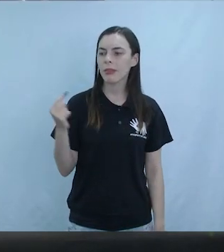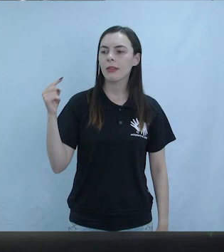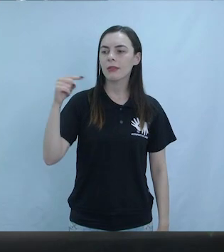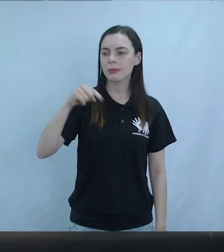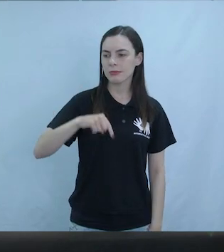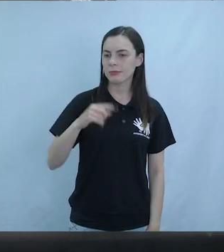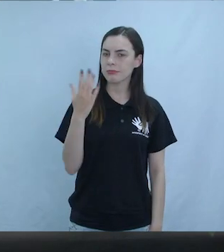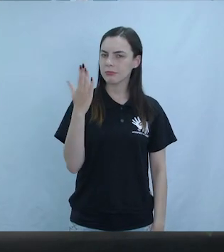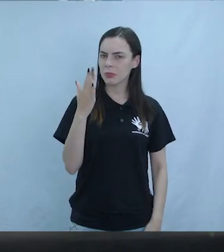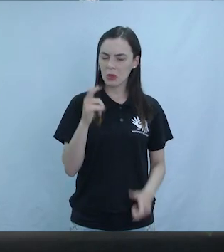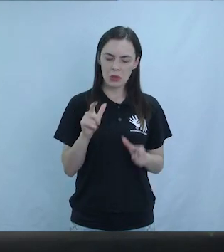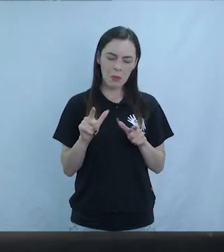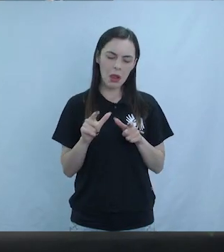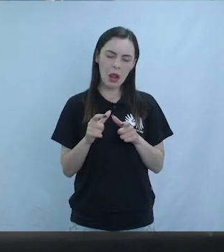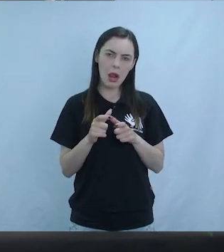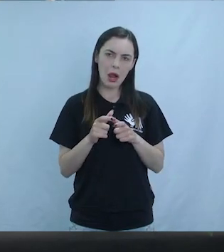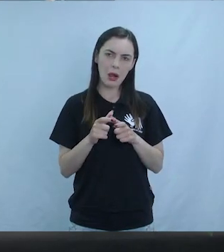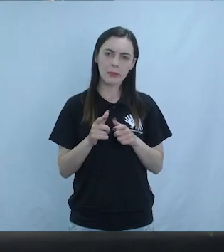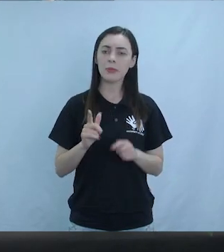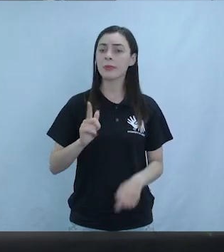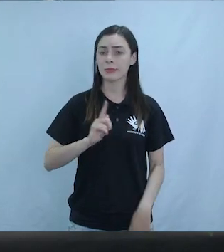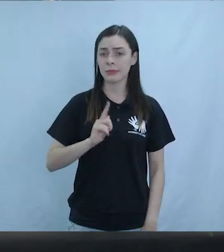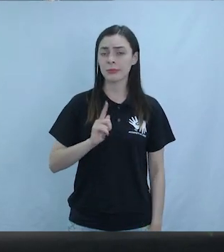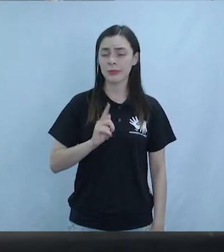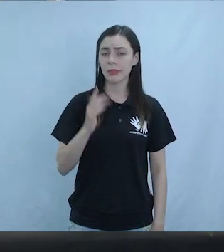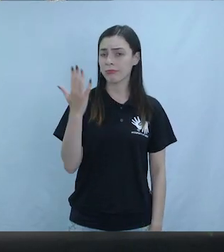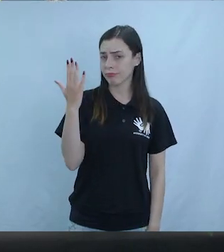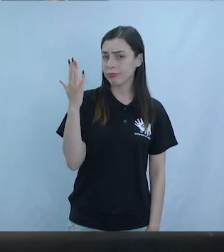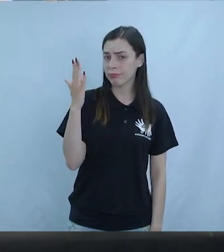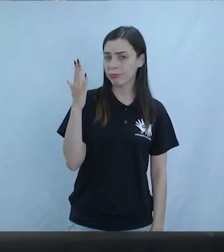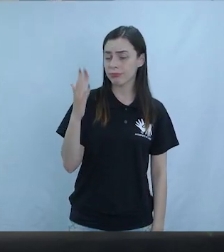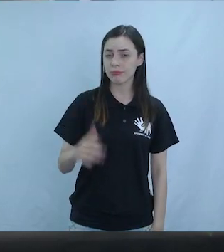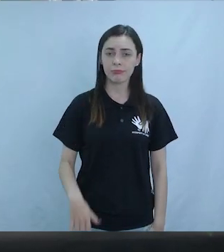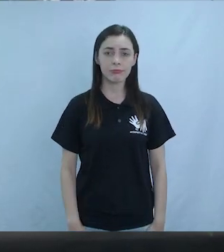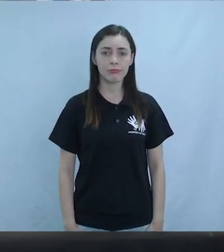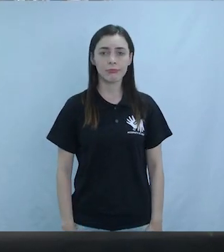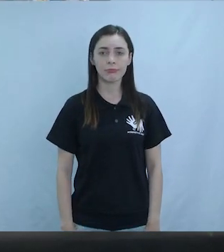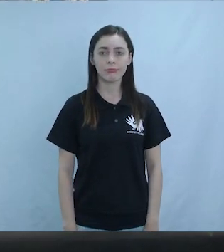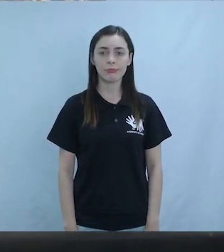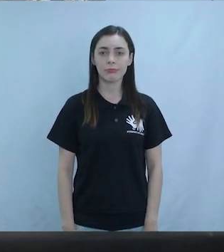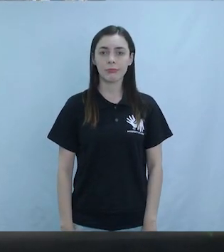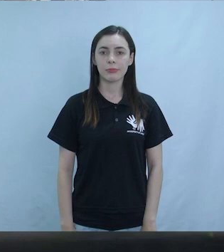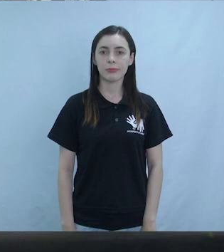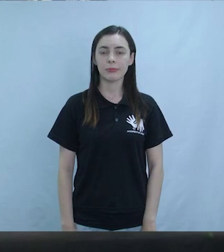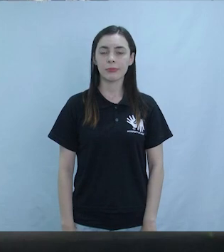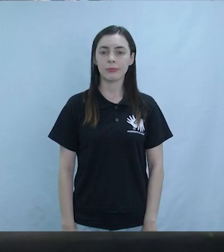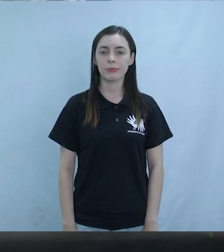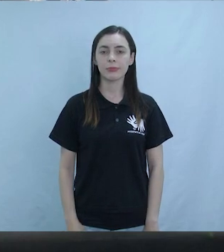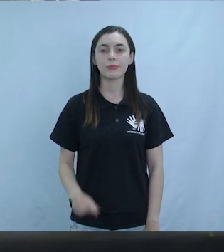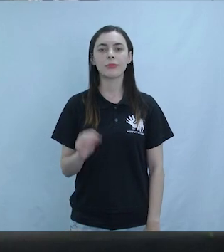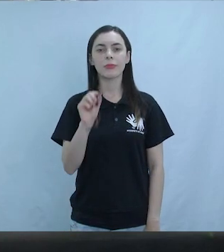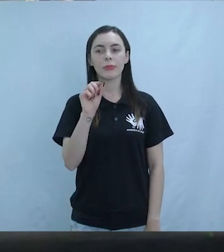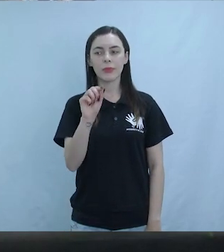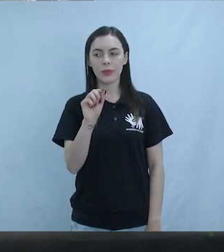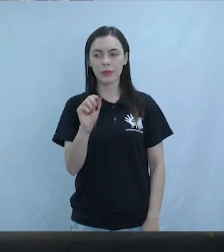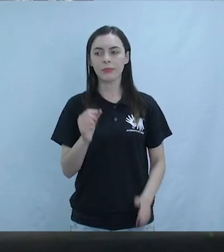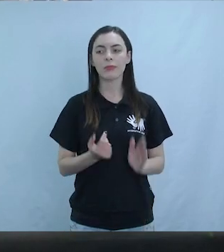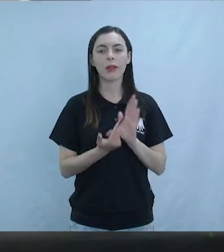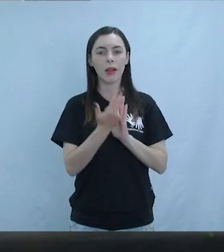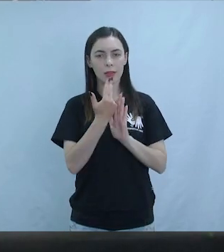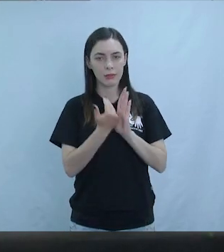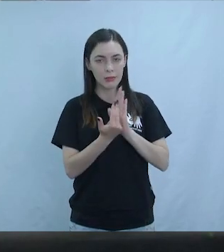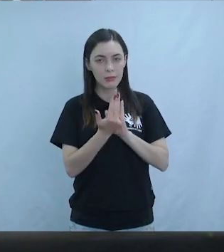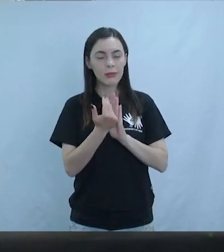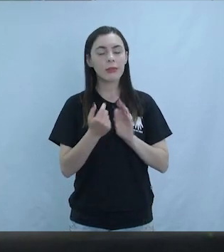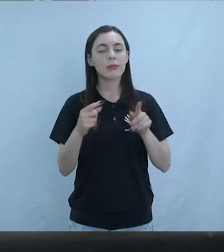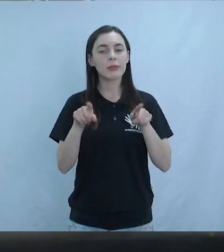Temos. Nós trouxemos. O nosso é pequeno, mas nós trouxemos o nosso espelho. E nós também vamos fazer